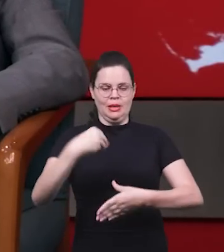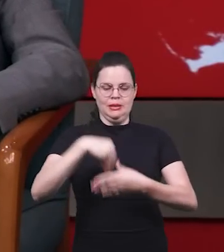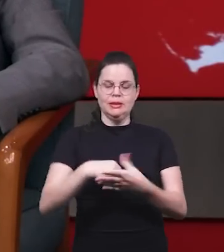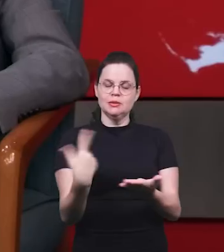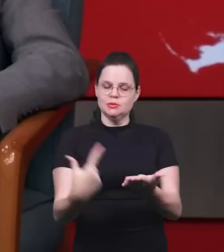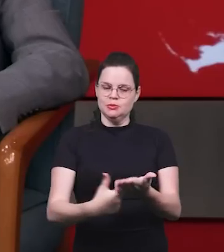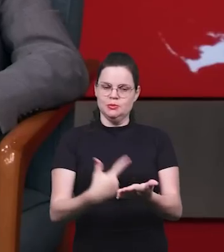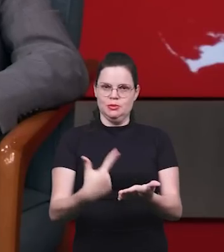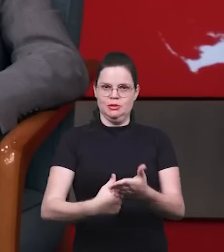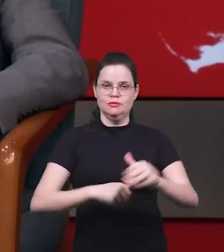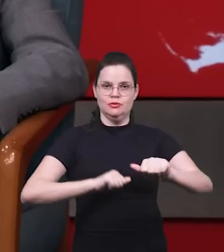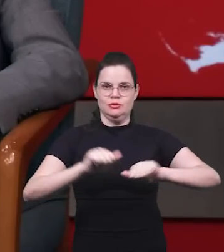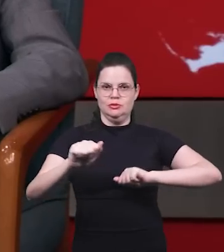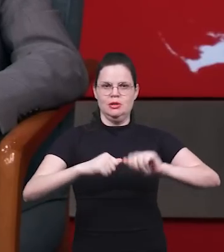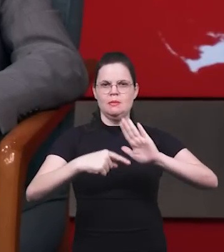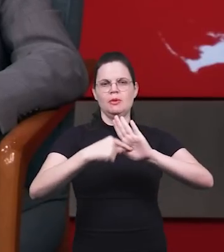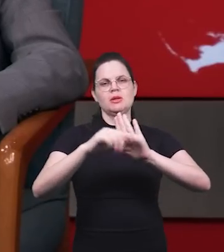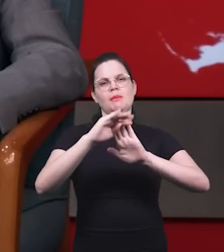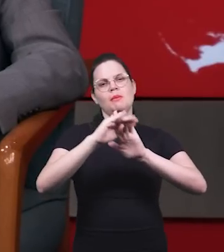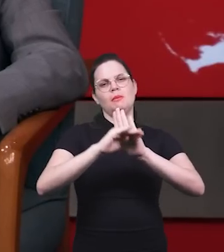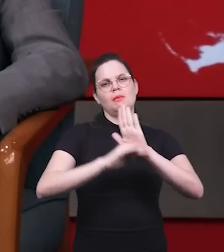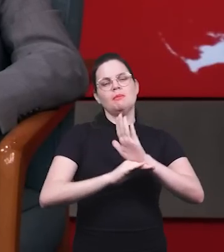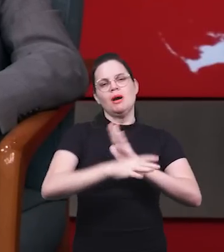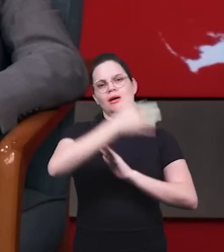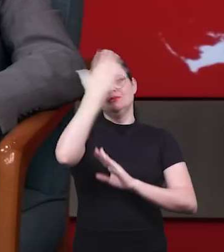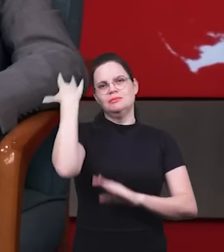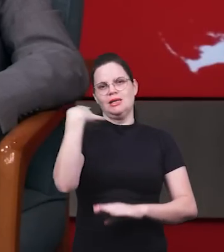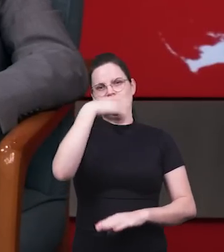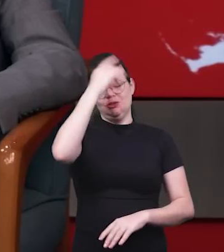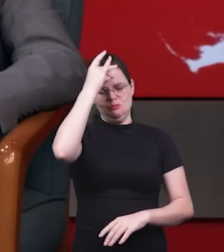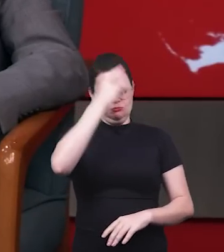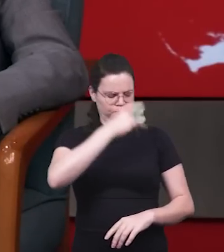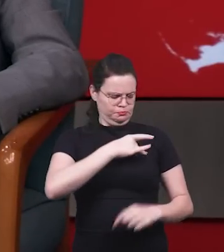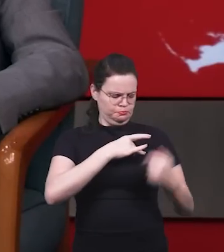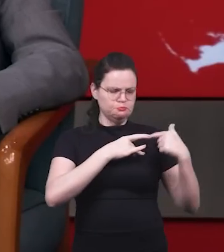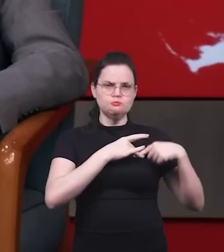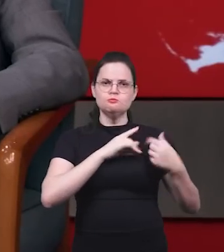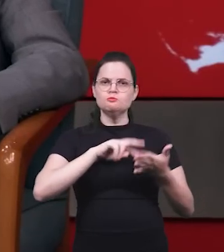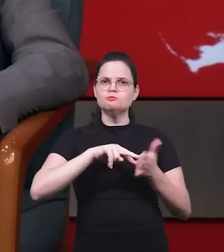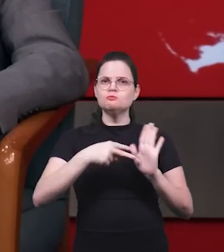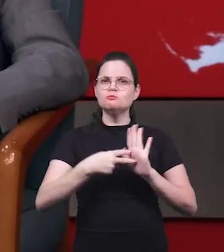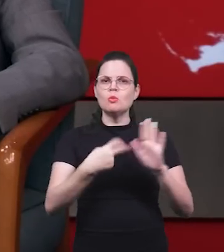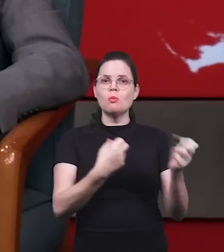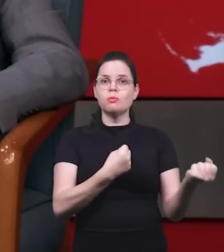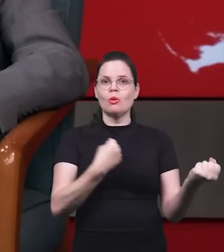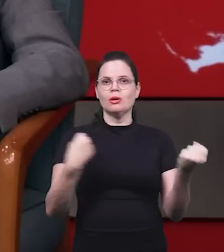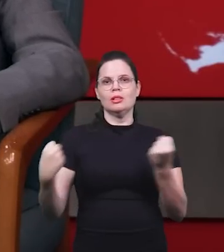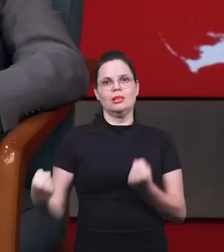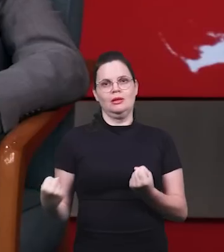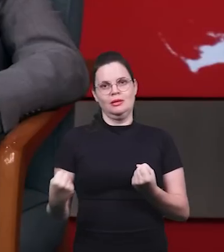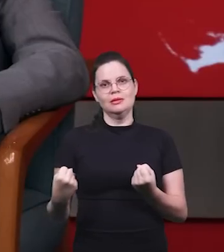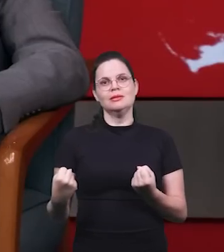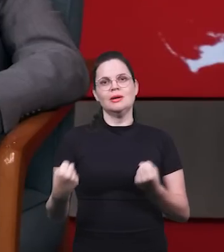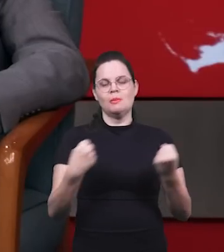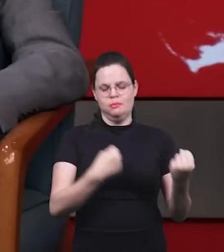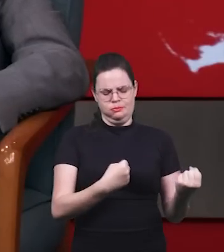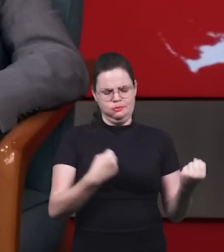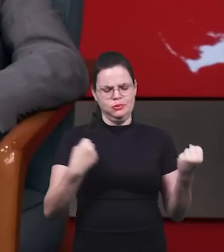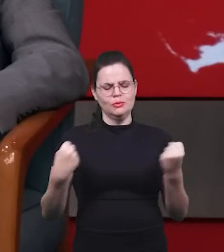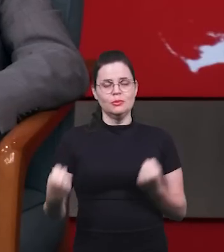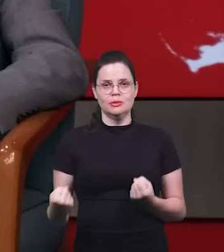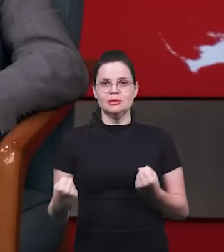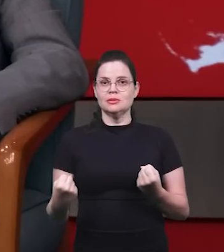descrito no livro de Atos, é um poder, como se o